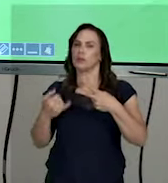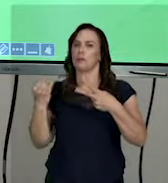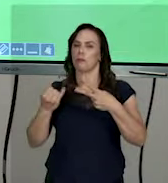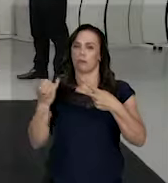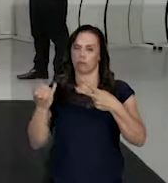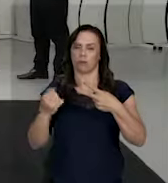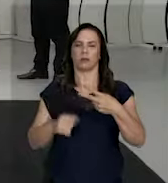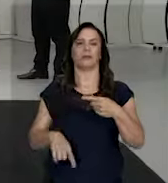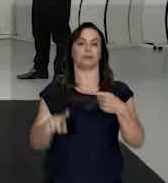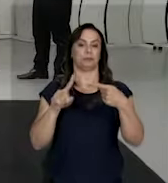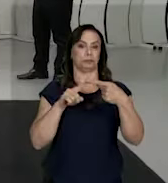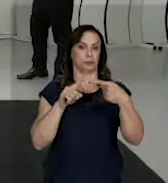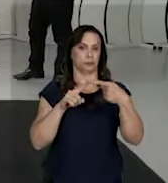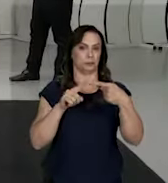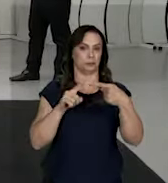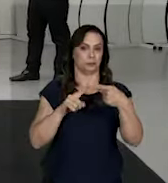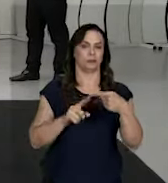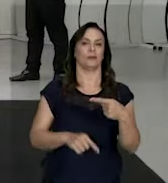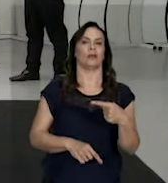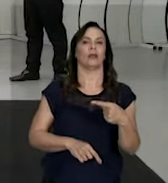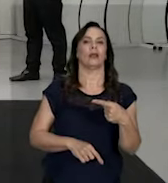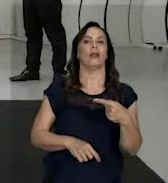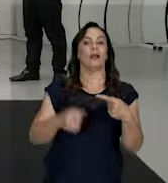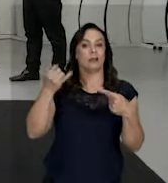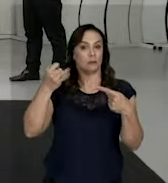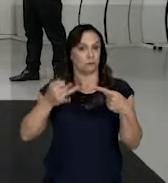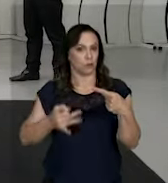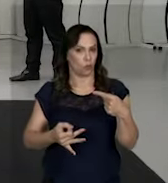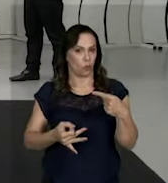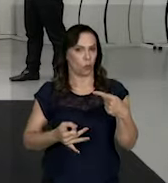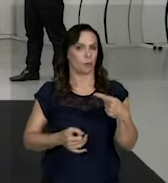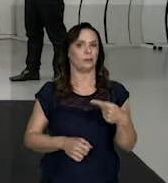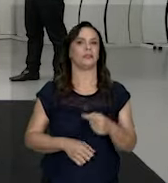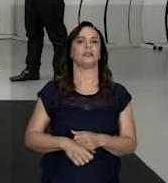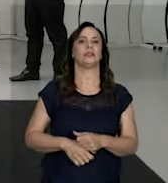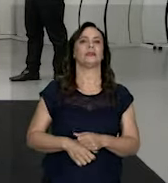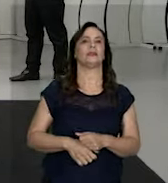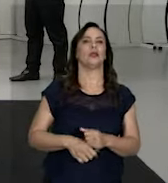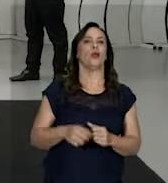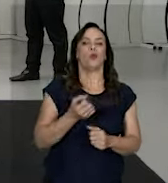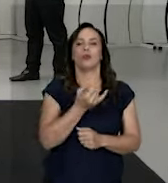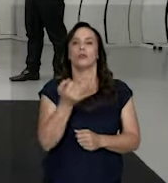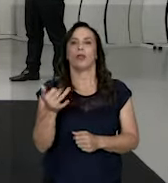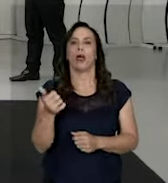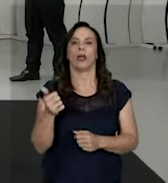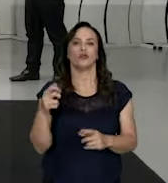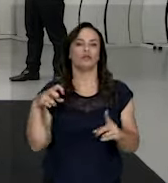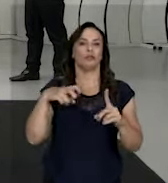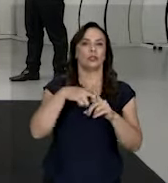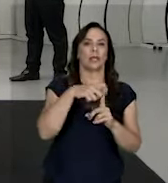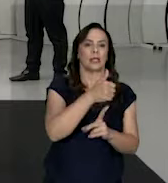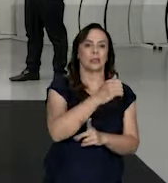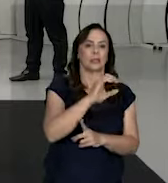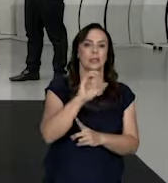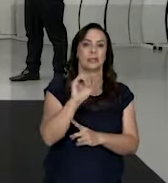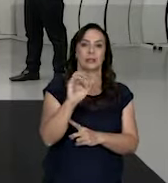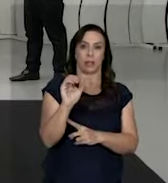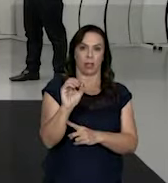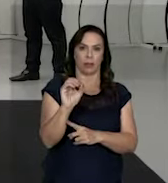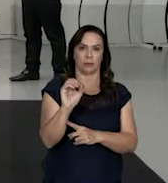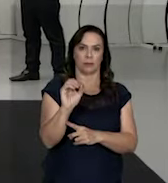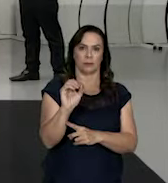delas o senhor disse que a cada 100 acidentes, 35 deles têm